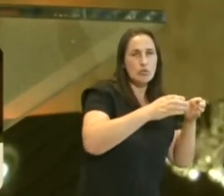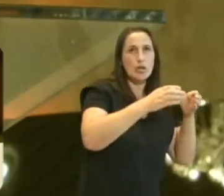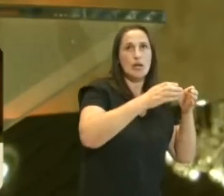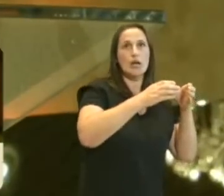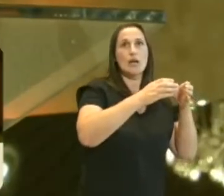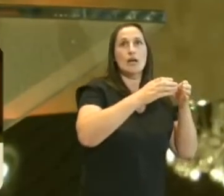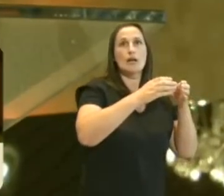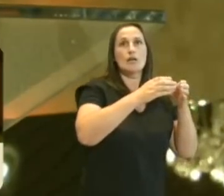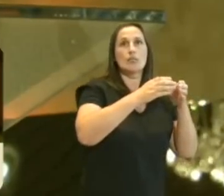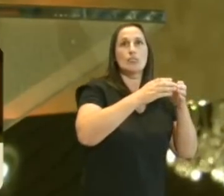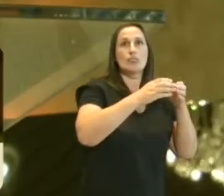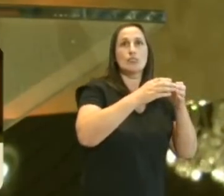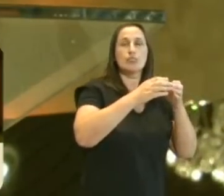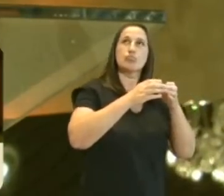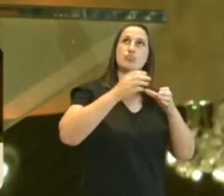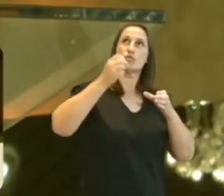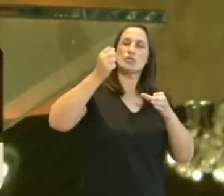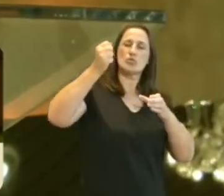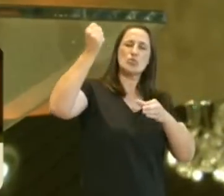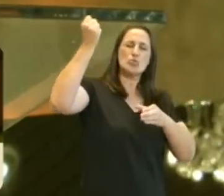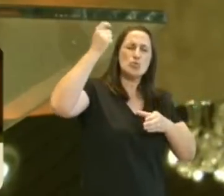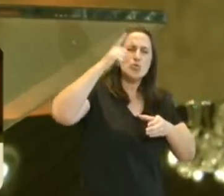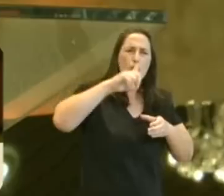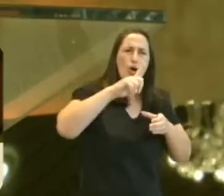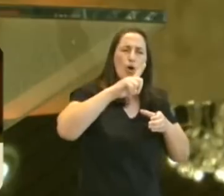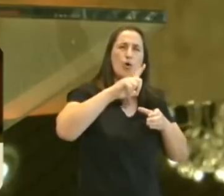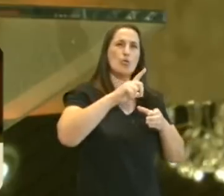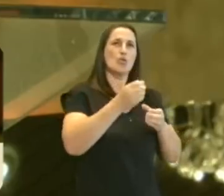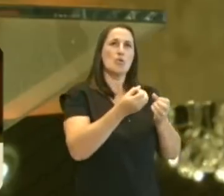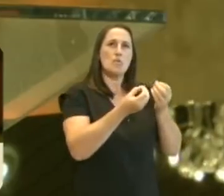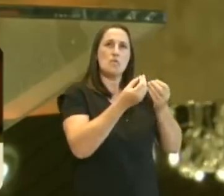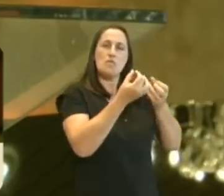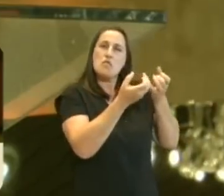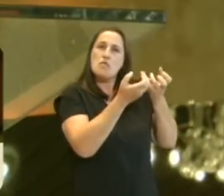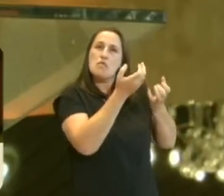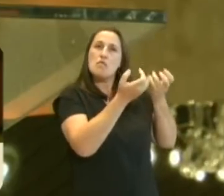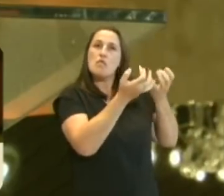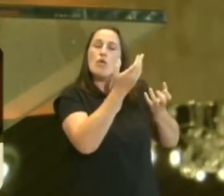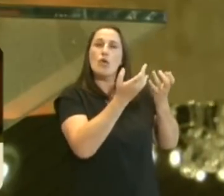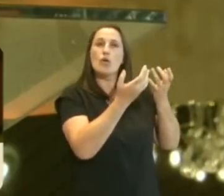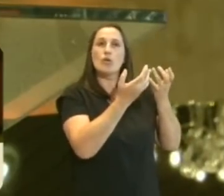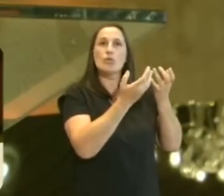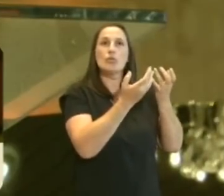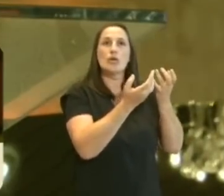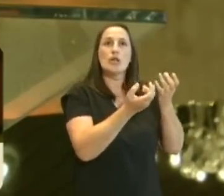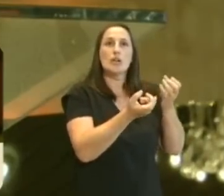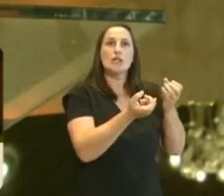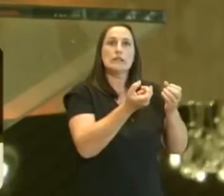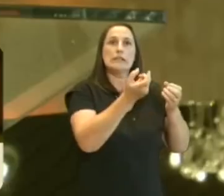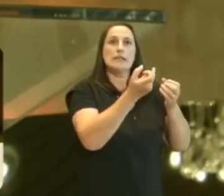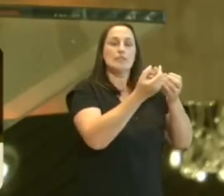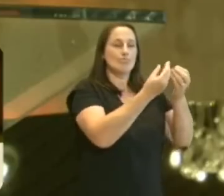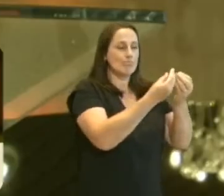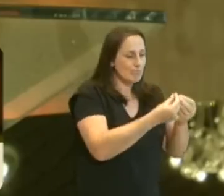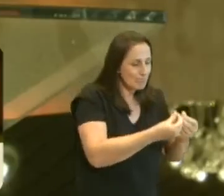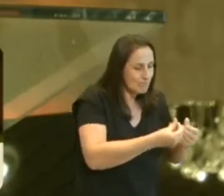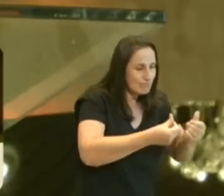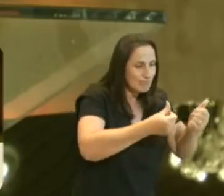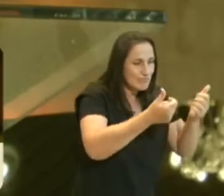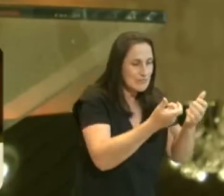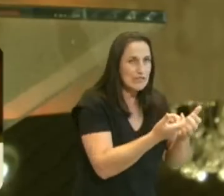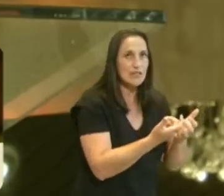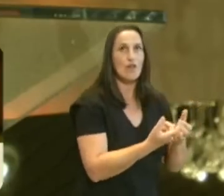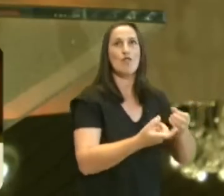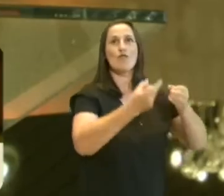sol, e das suas cinzas ressurgia renovada para viver por mais 1000 anos.